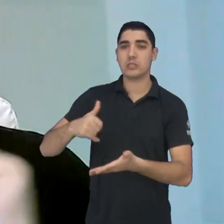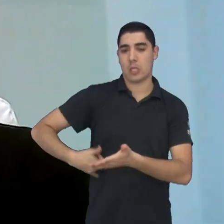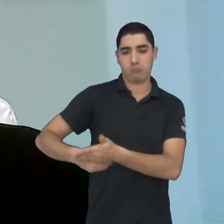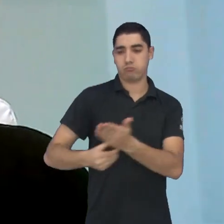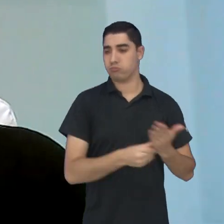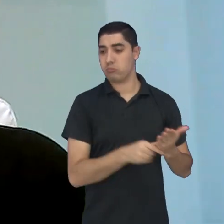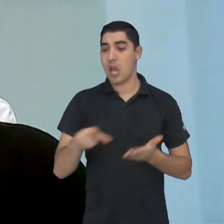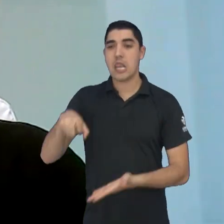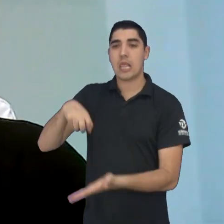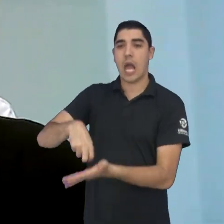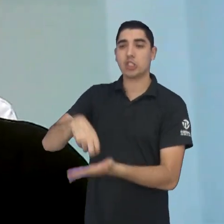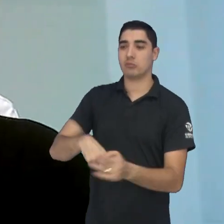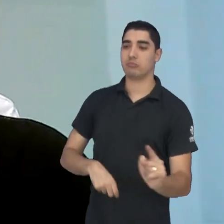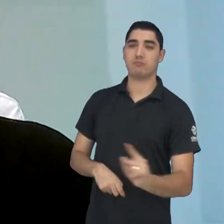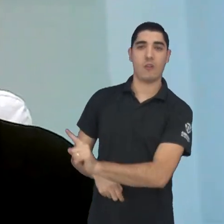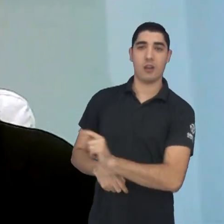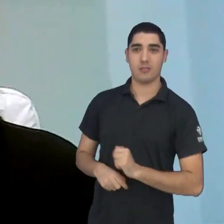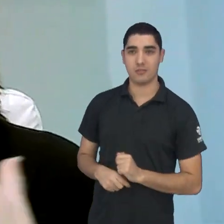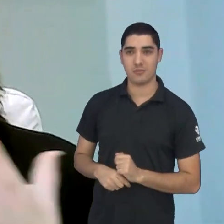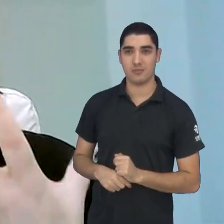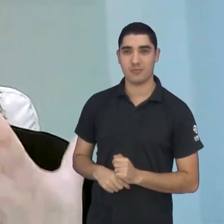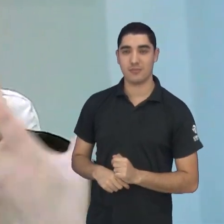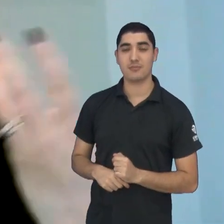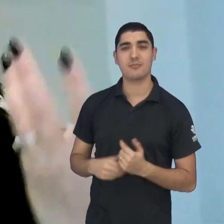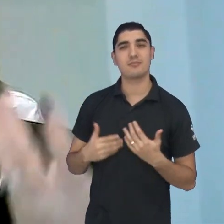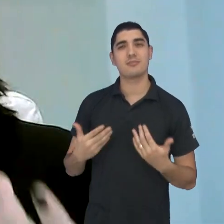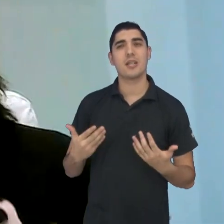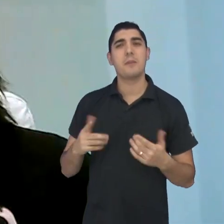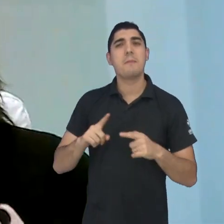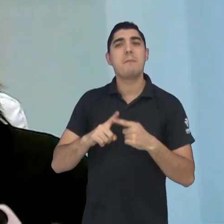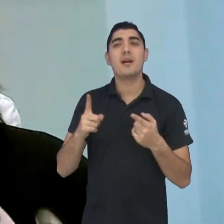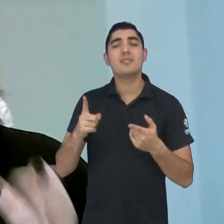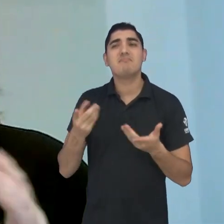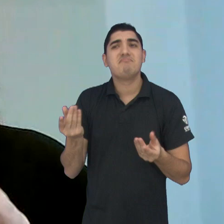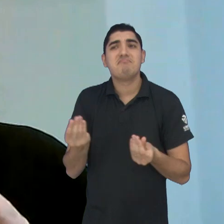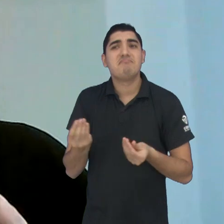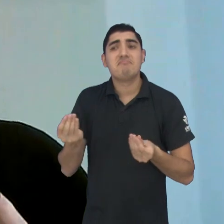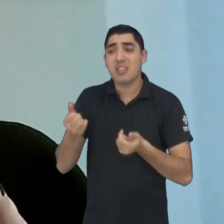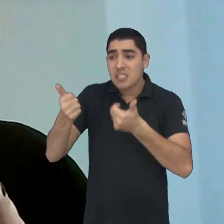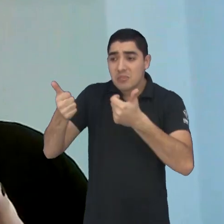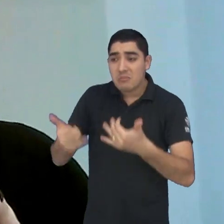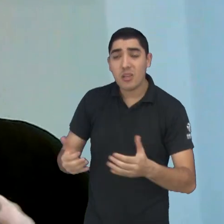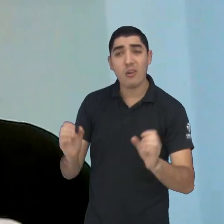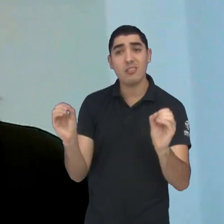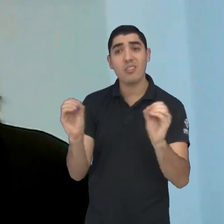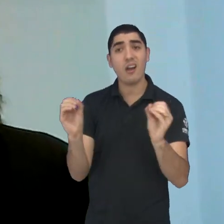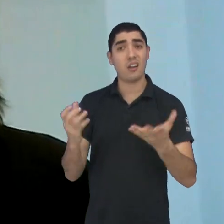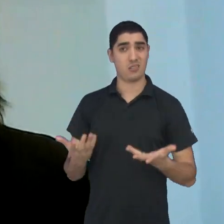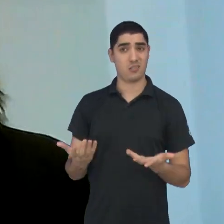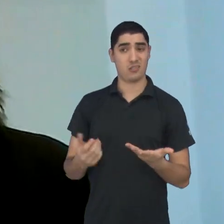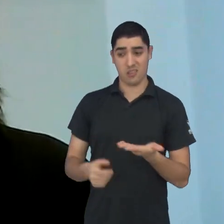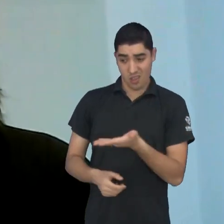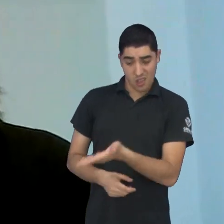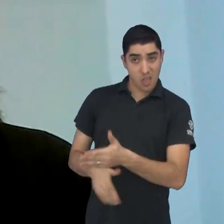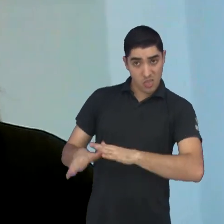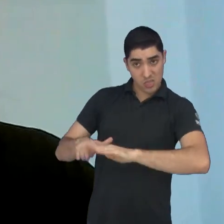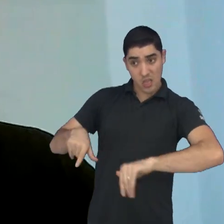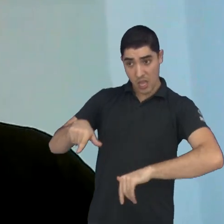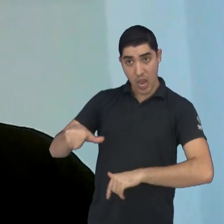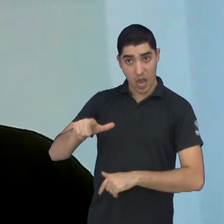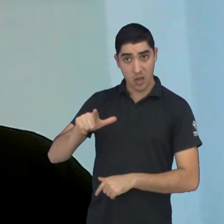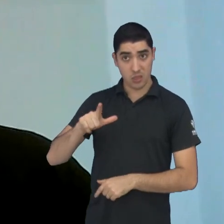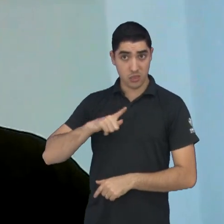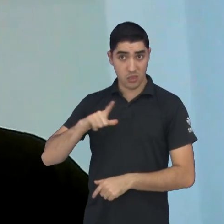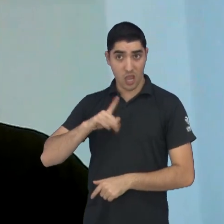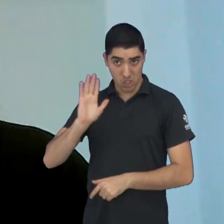ficar sem celular. E aí, cadê a explicação? Será que essa criança, que já tem uma maturidade